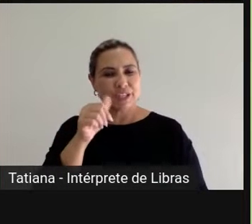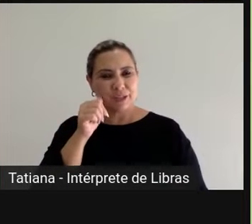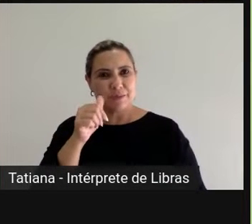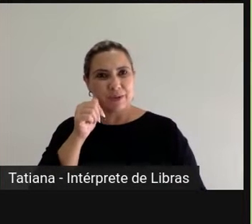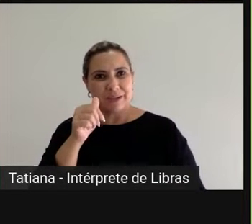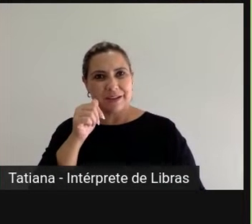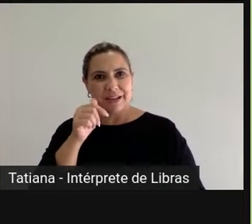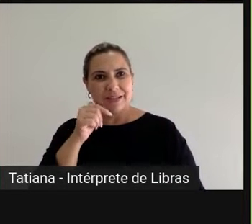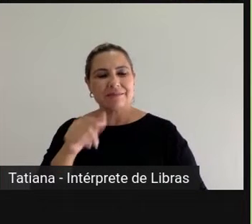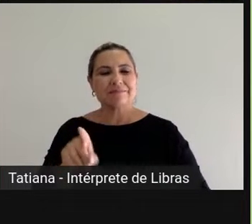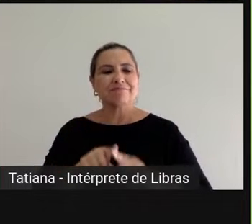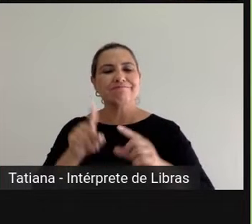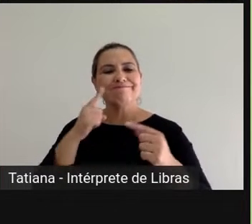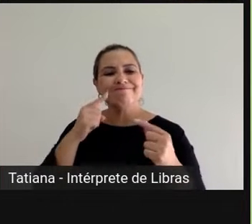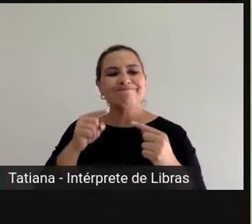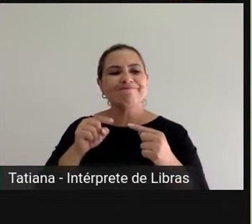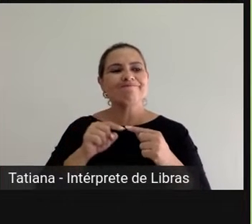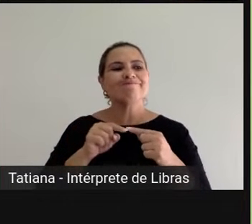está necessariamente...